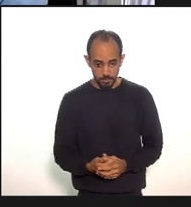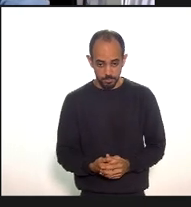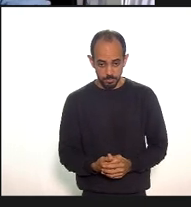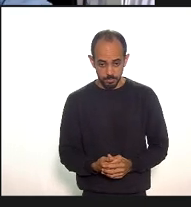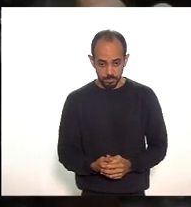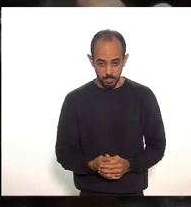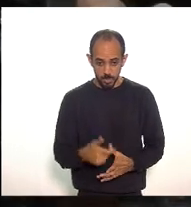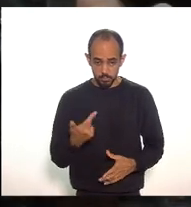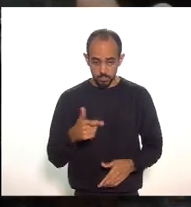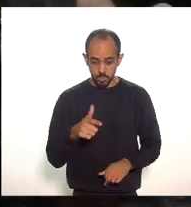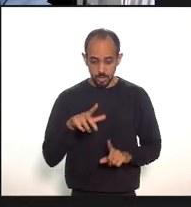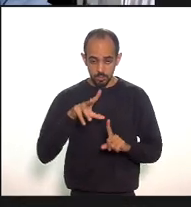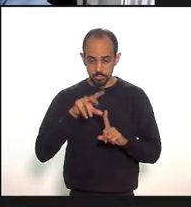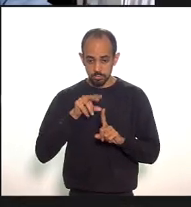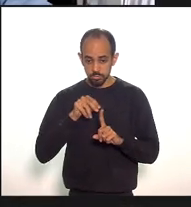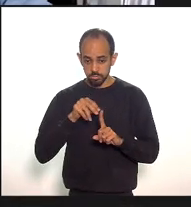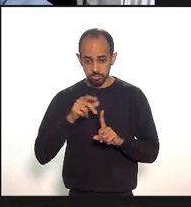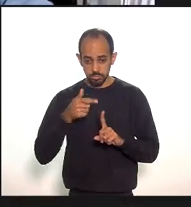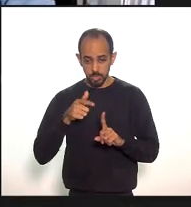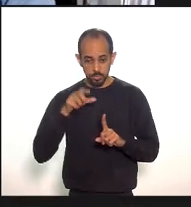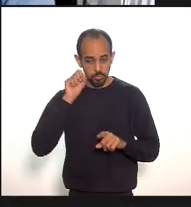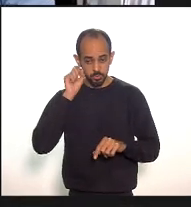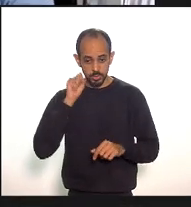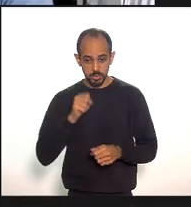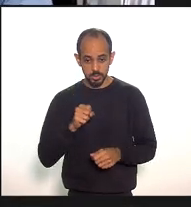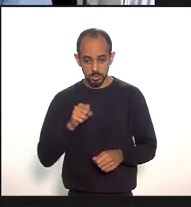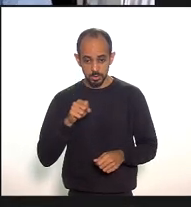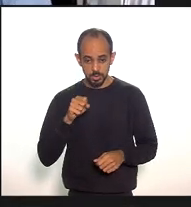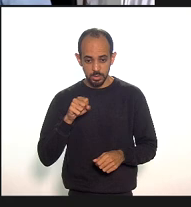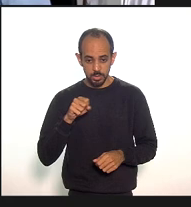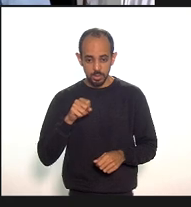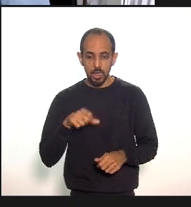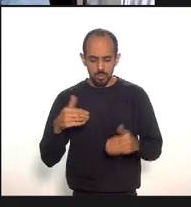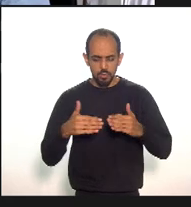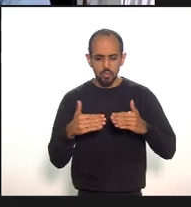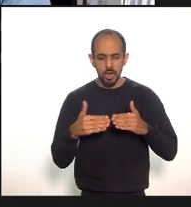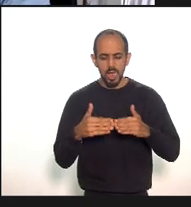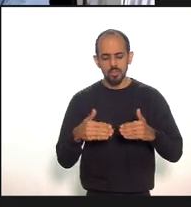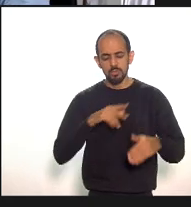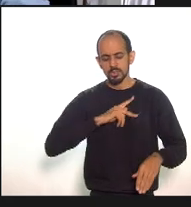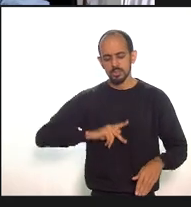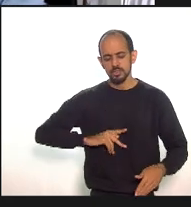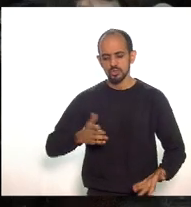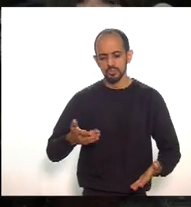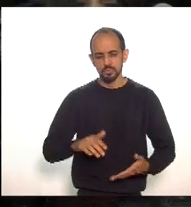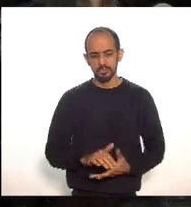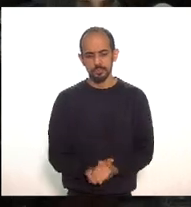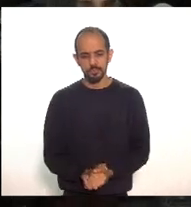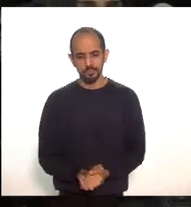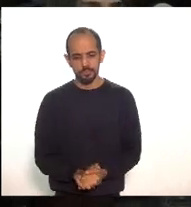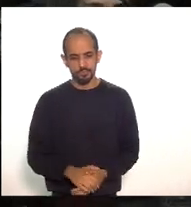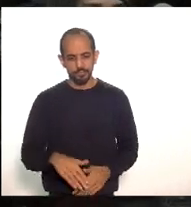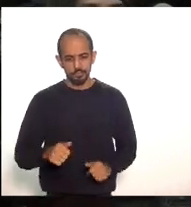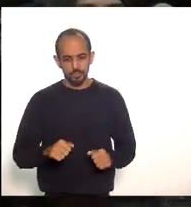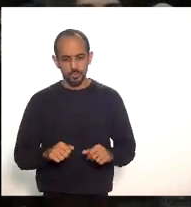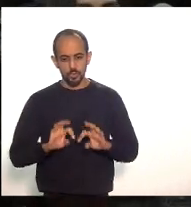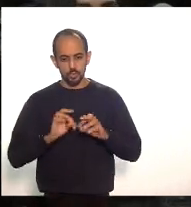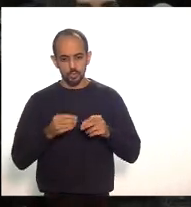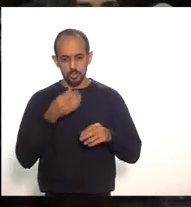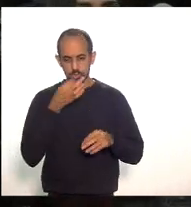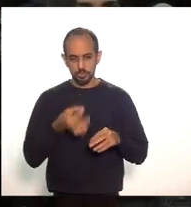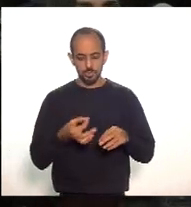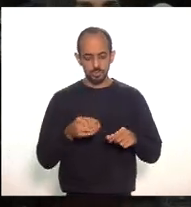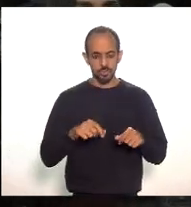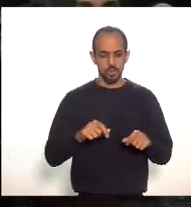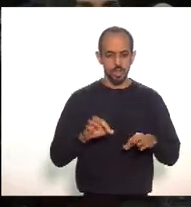tá sem som ele amar é favorável Presidente os pareceres emitidos questão de ordem